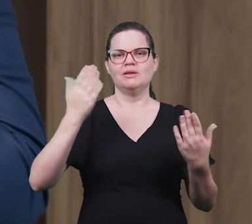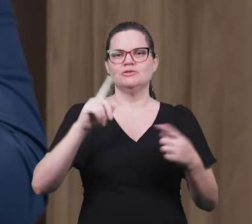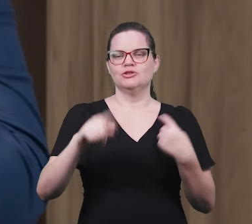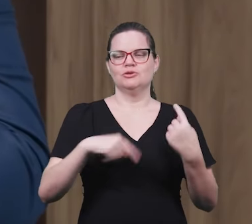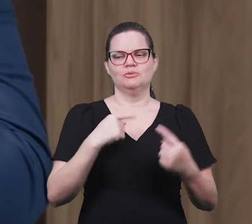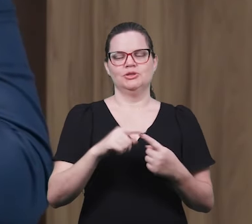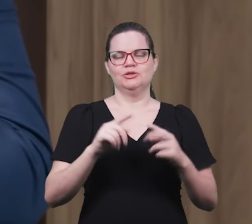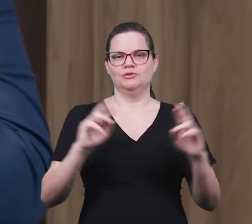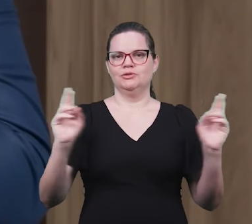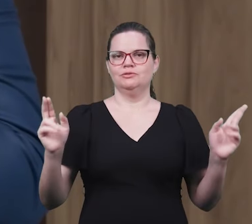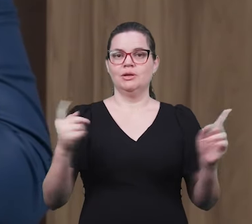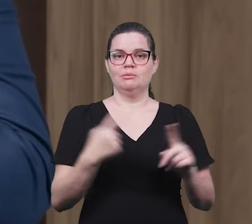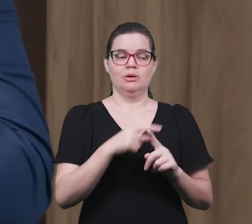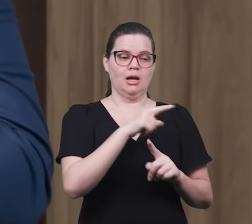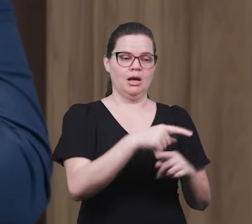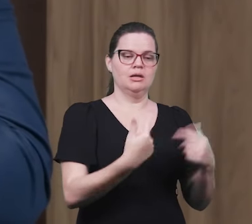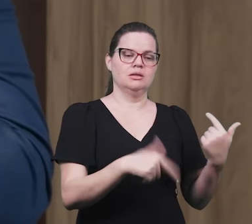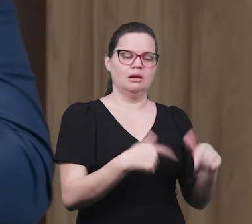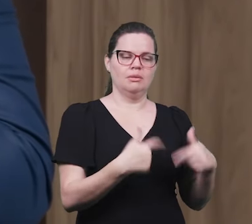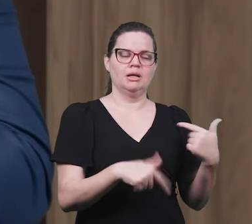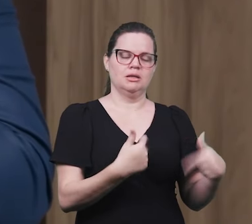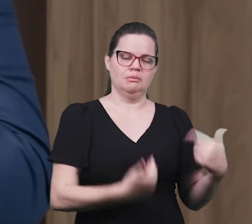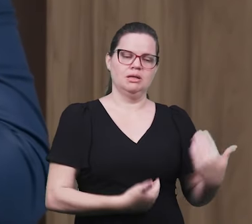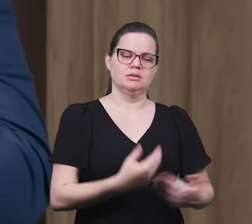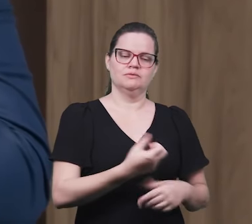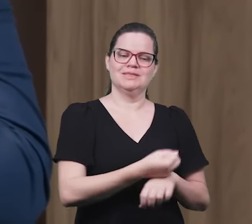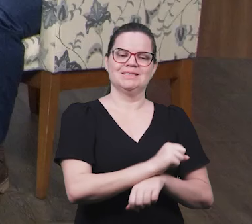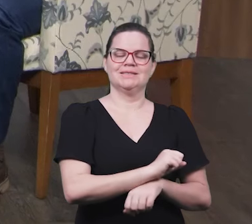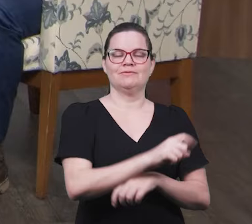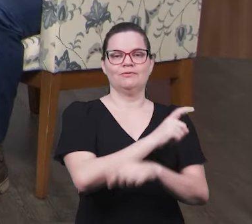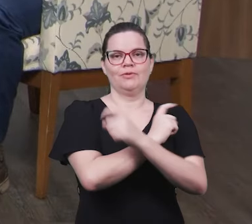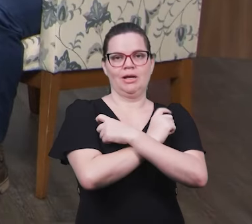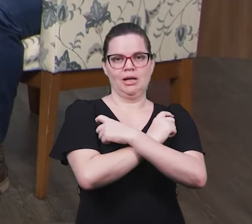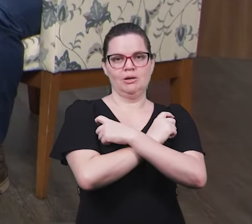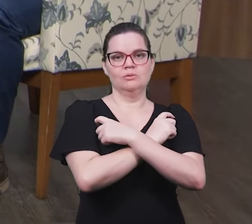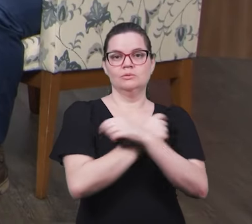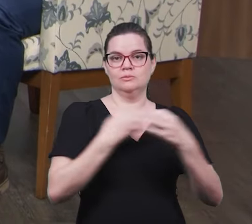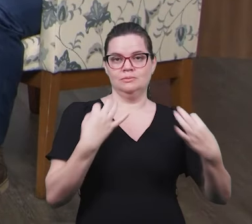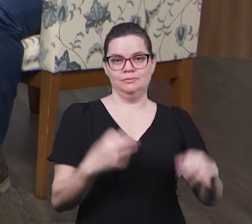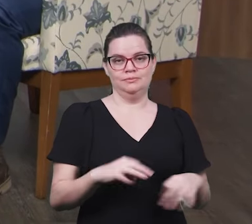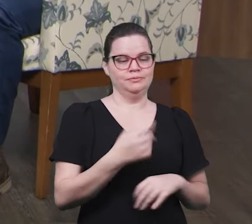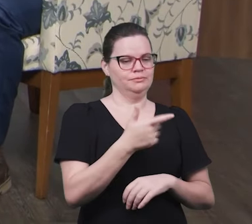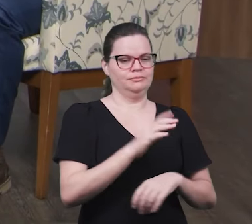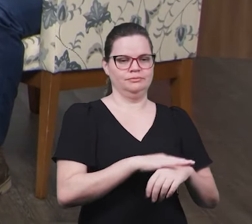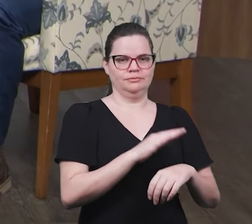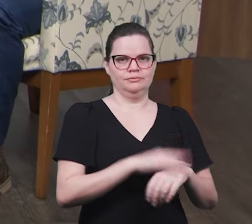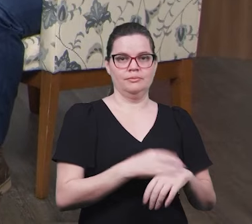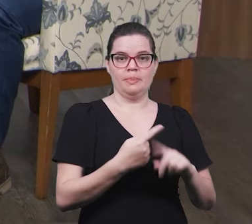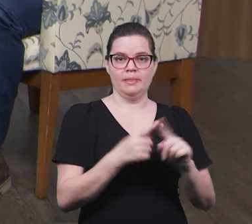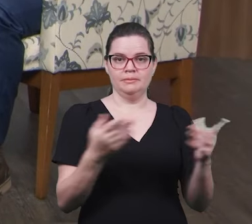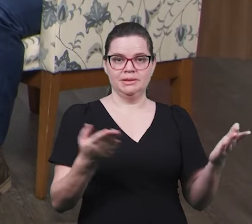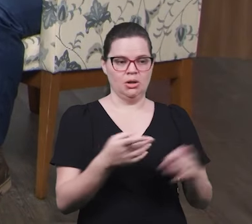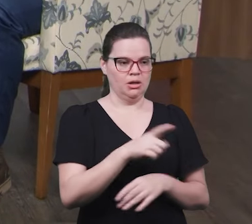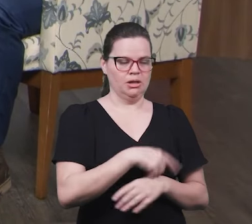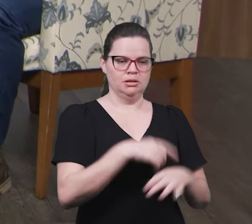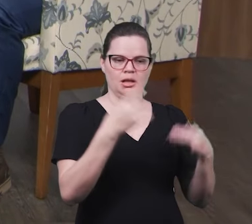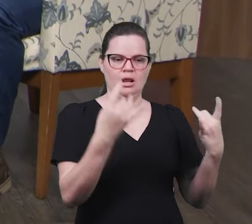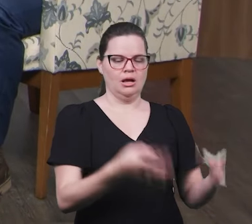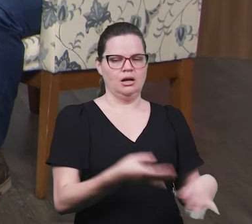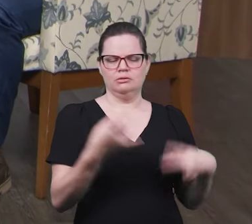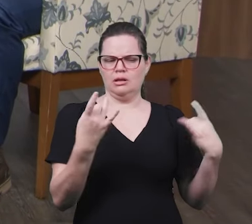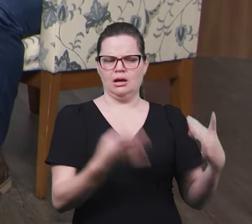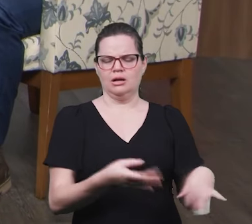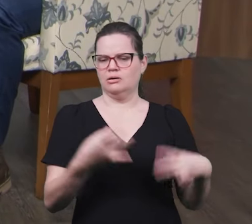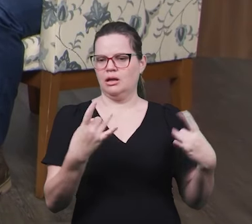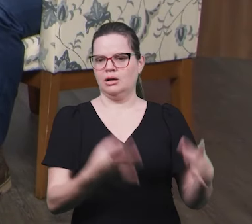eles estavam... servindo a Faraó. Eles estavam escravizados, eles não tinham tempo, mas agora não. Agora eles encontraram...